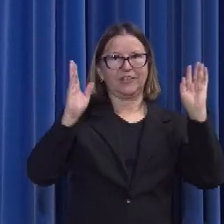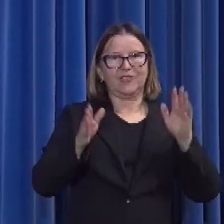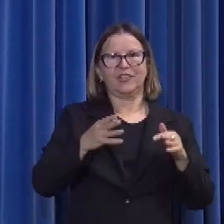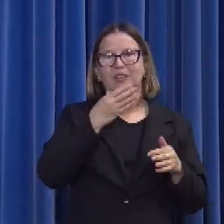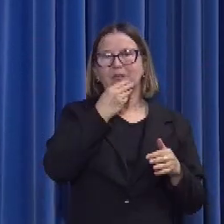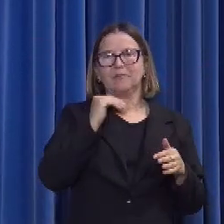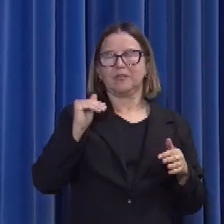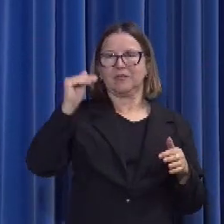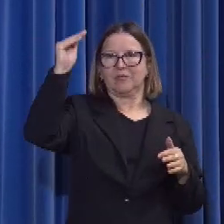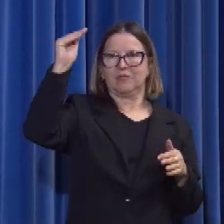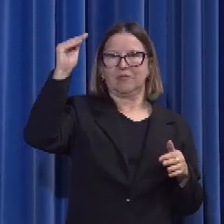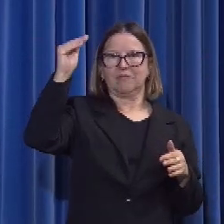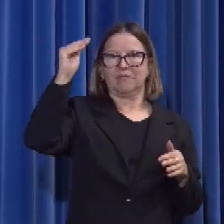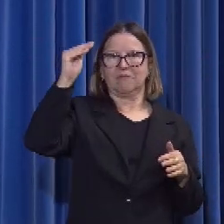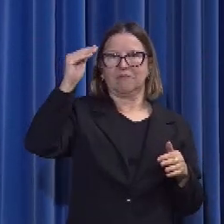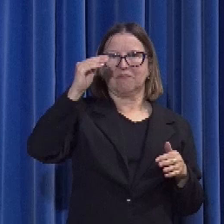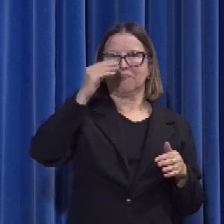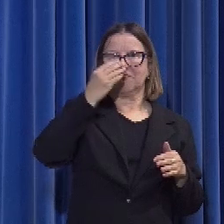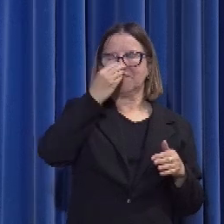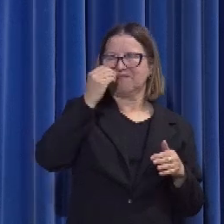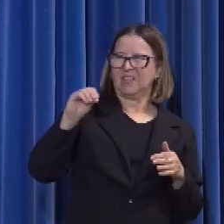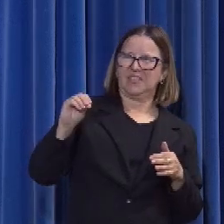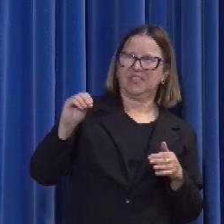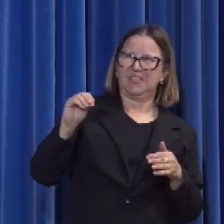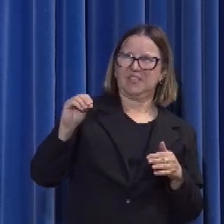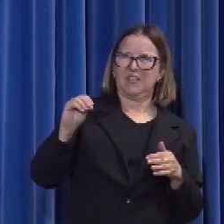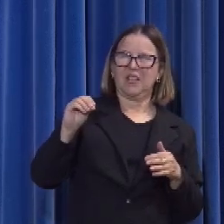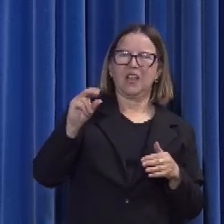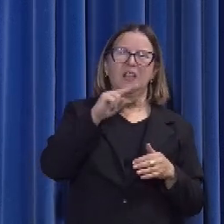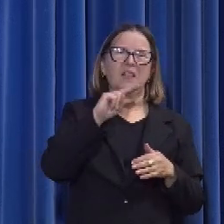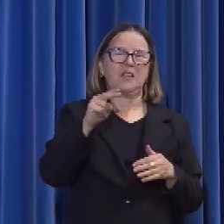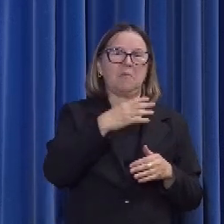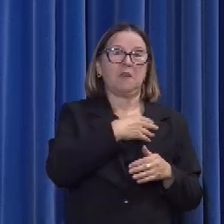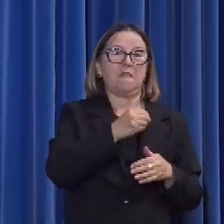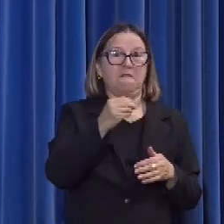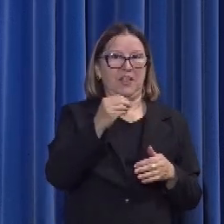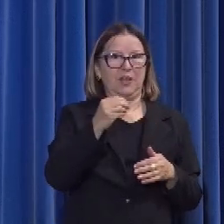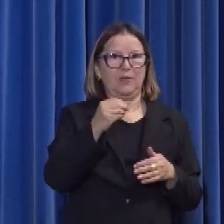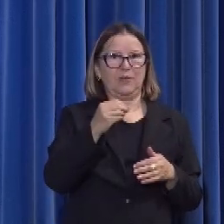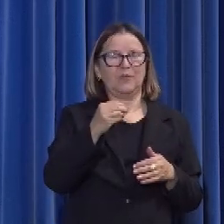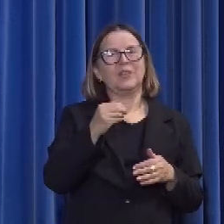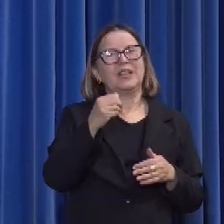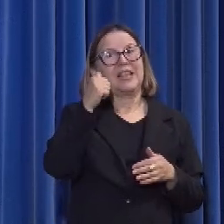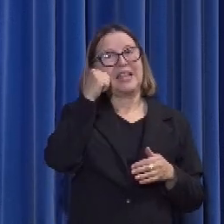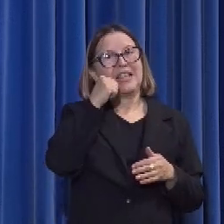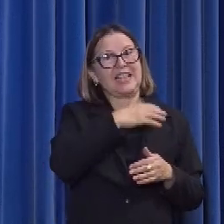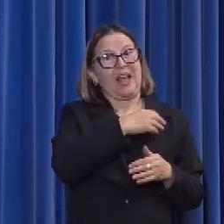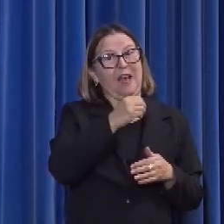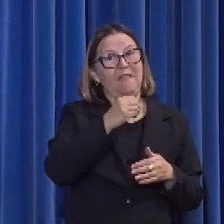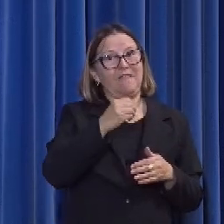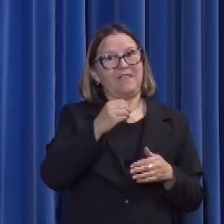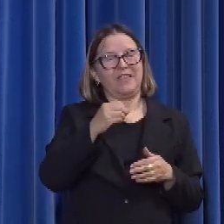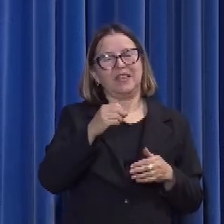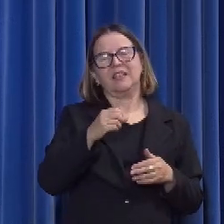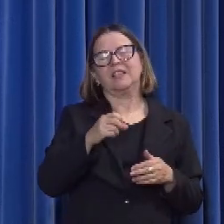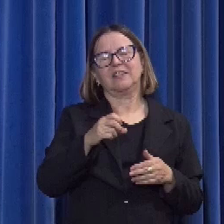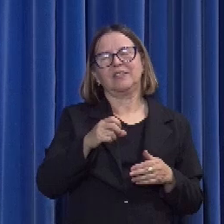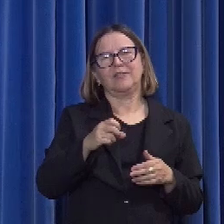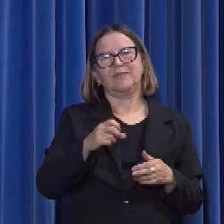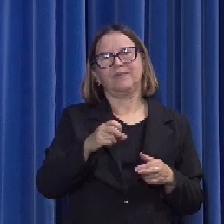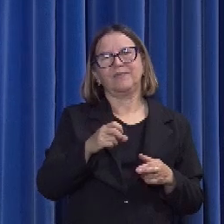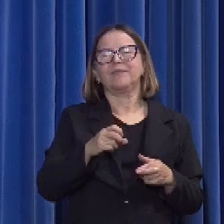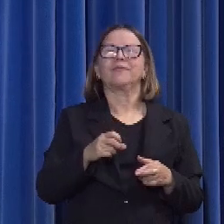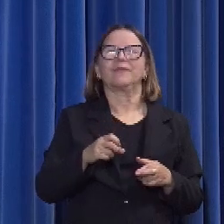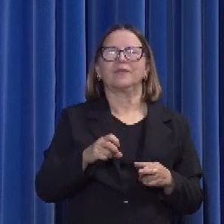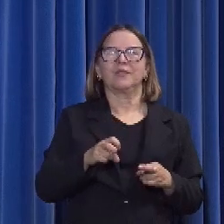chamado filho da filha de Faraó, preferindo ser maltratado junto com o povo de Deus, a usufruir dos